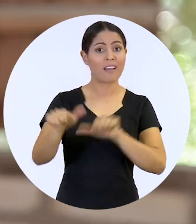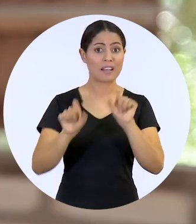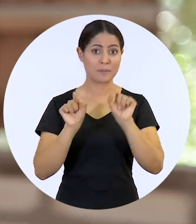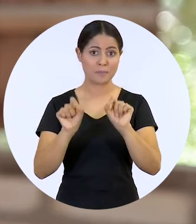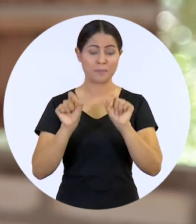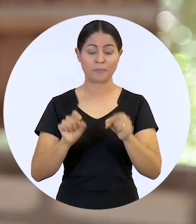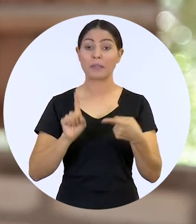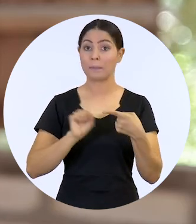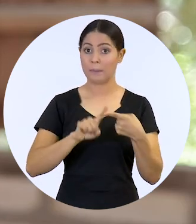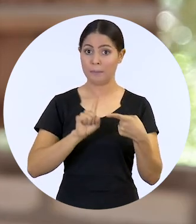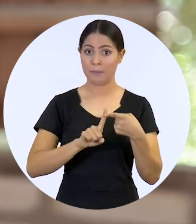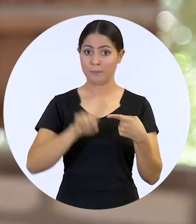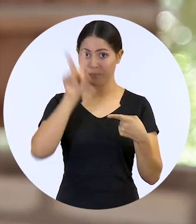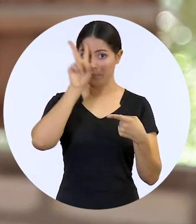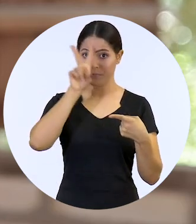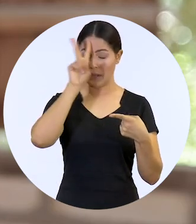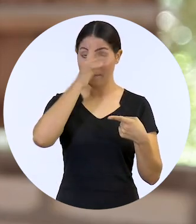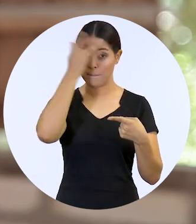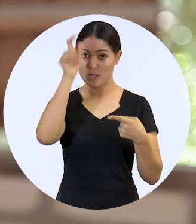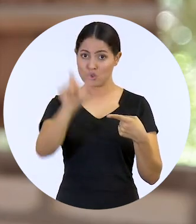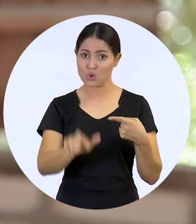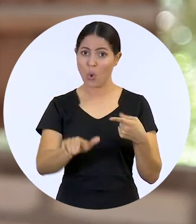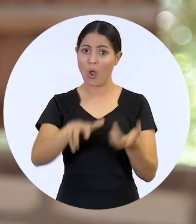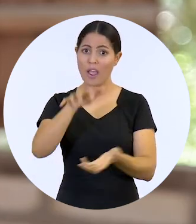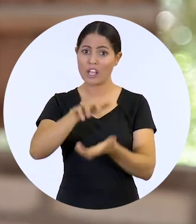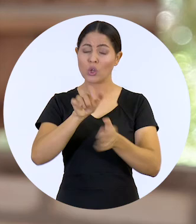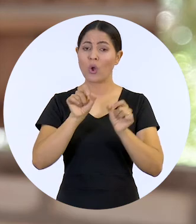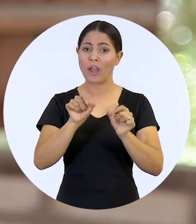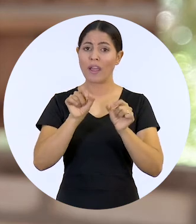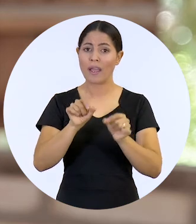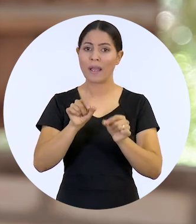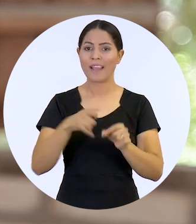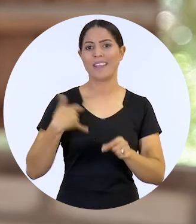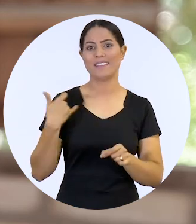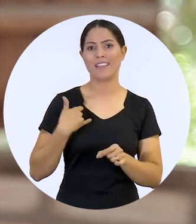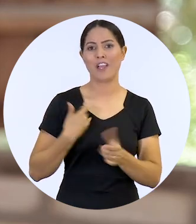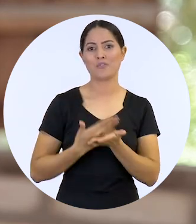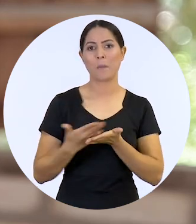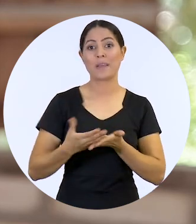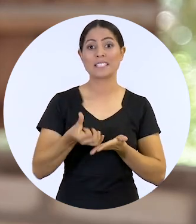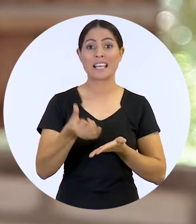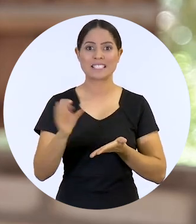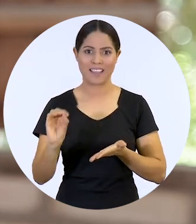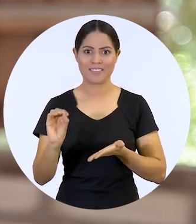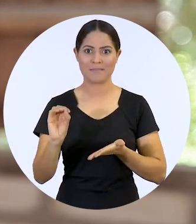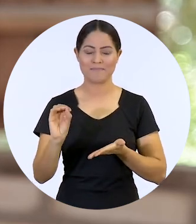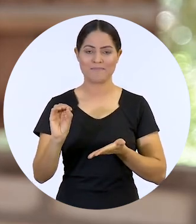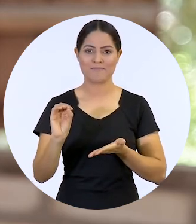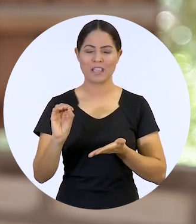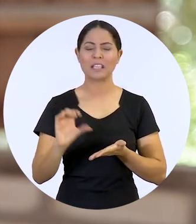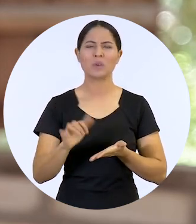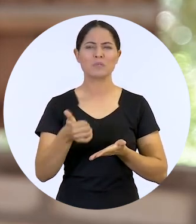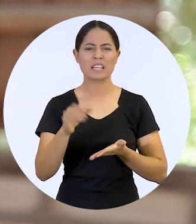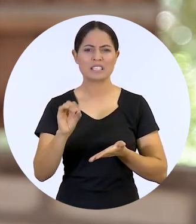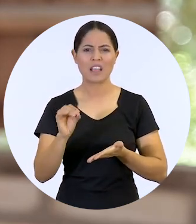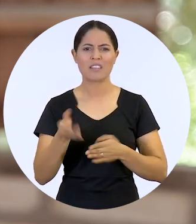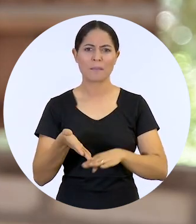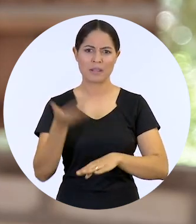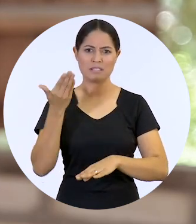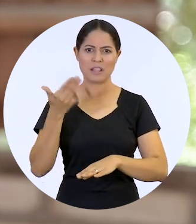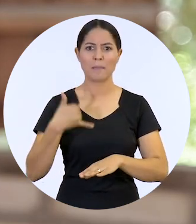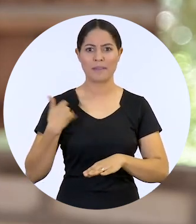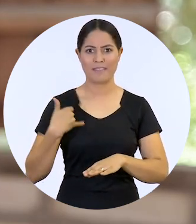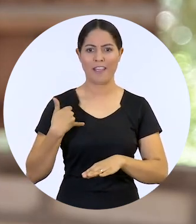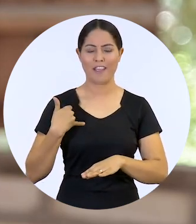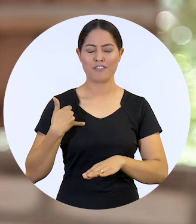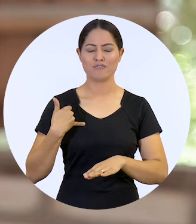seguinte, a primeira coisa que nós temos que lembrar, idoso é aquele no Brasil a partir dos 60 anos. Então, com 60 ou mais, ele é um